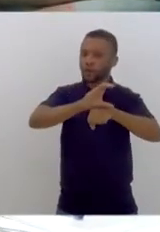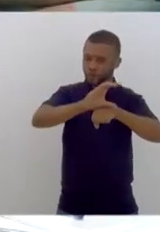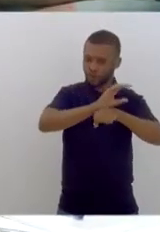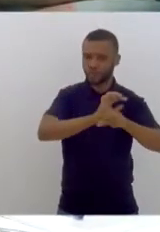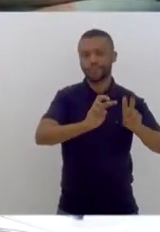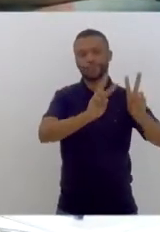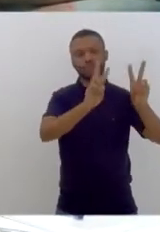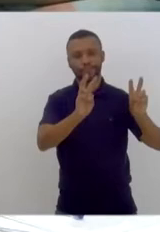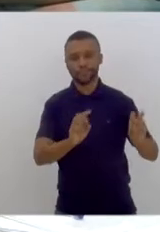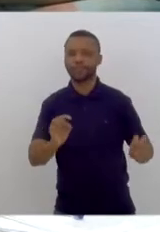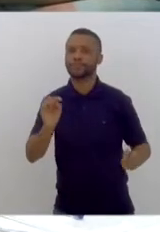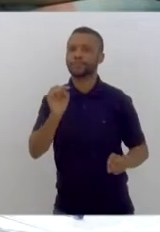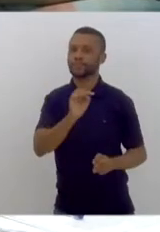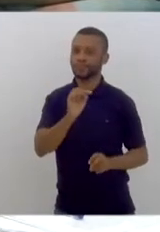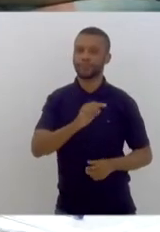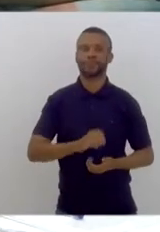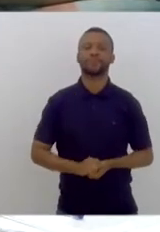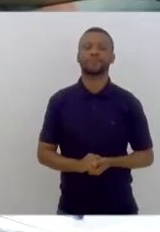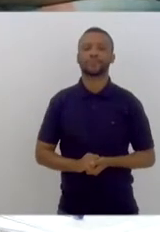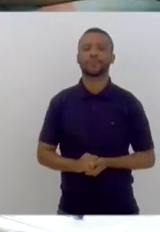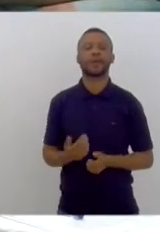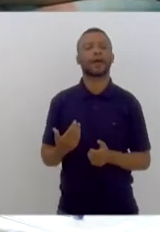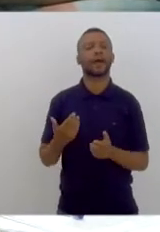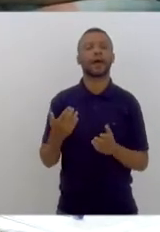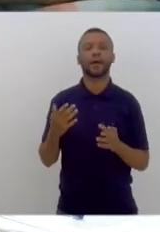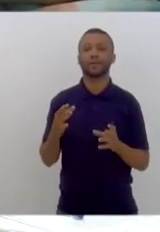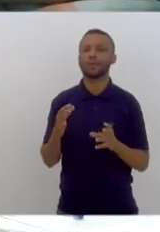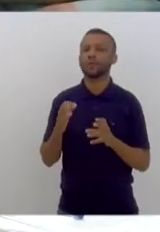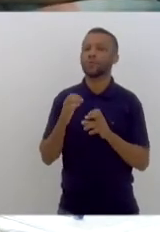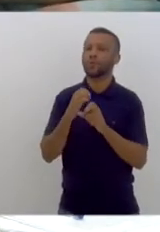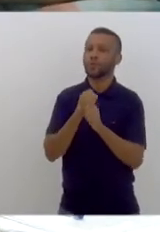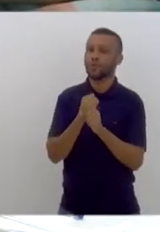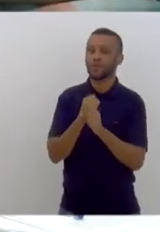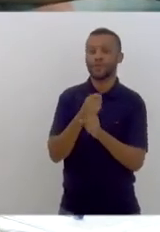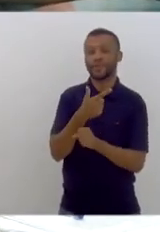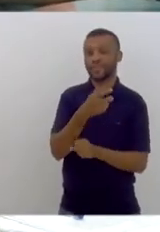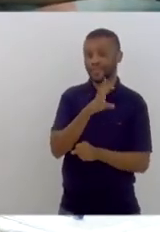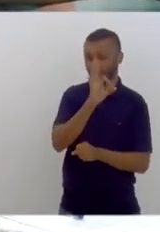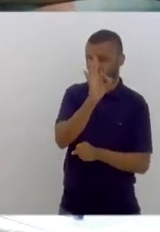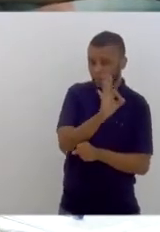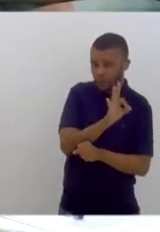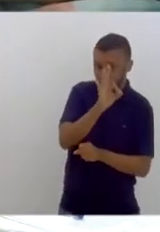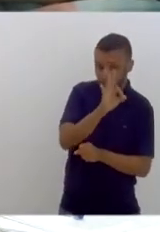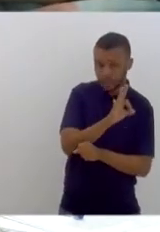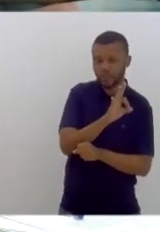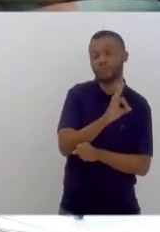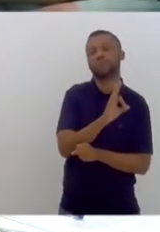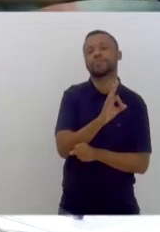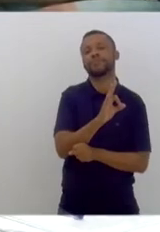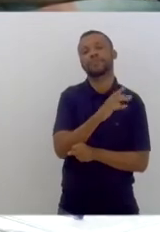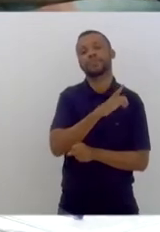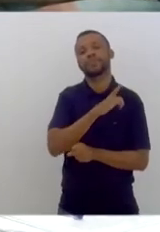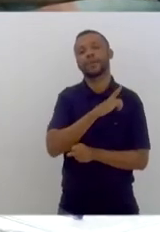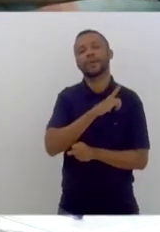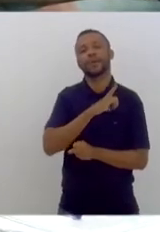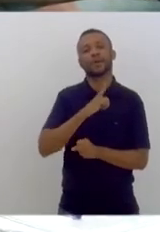matéria, que as proporções dos 25% seja